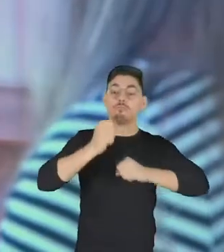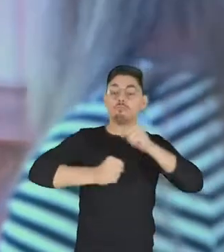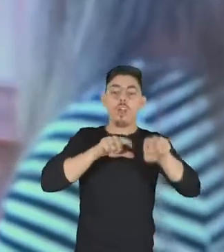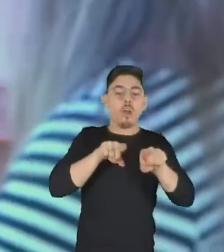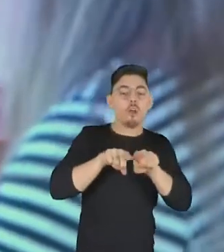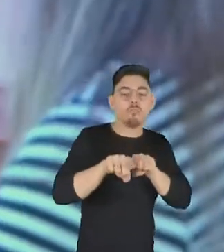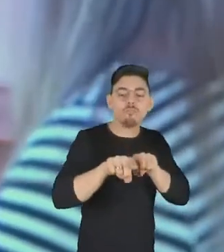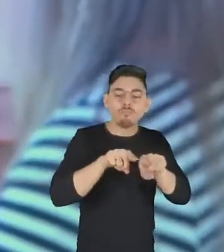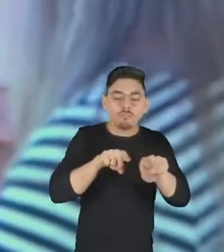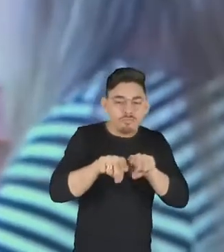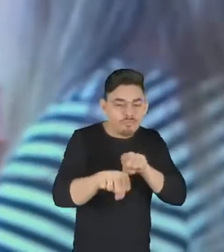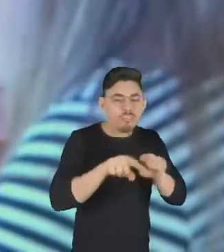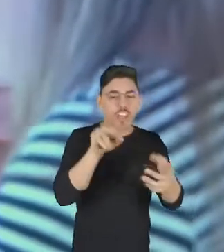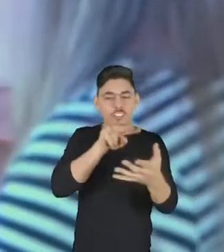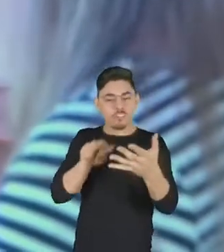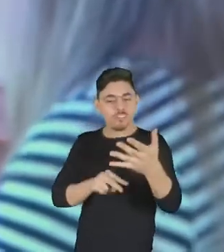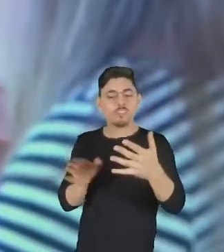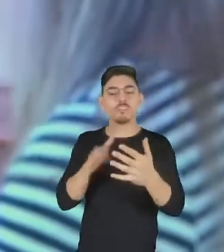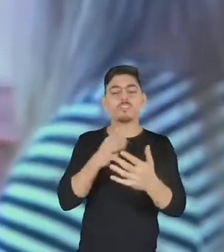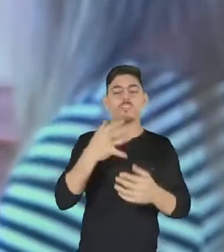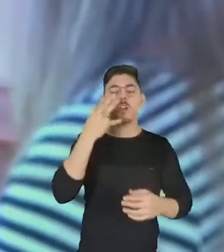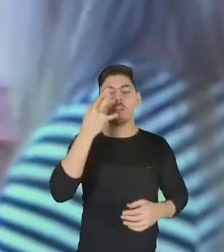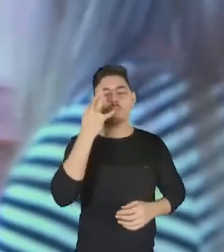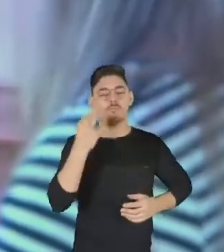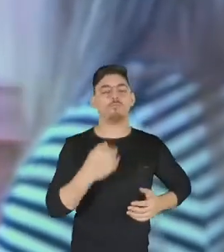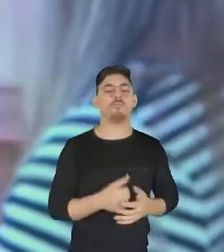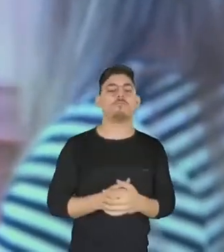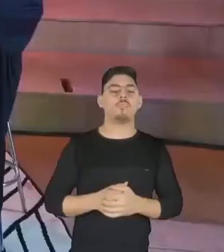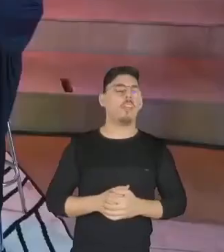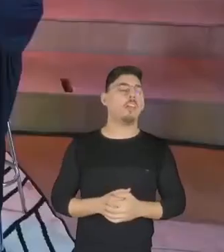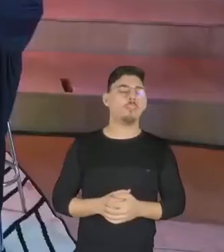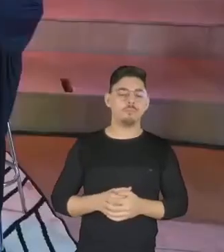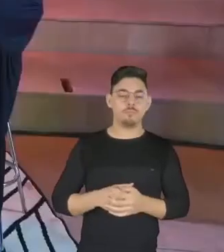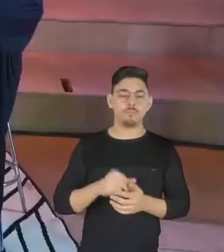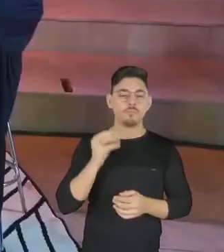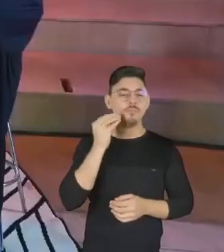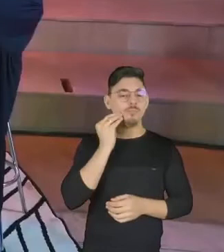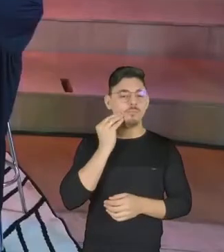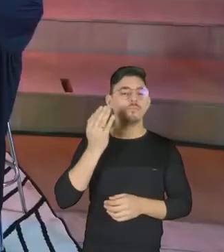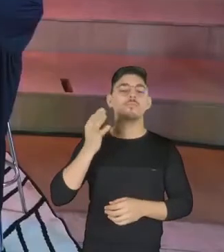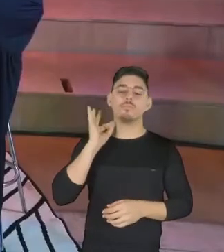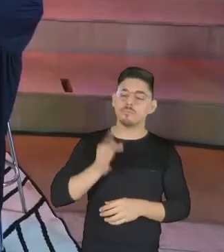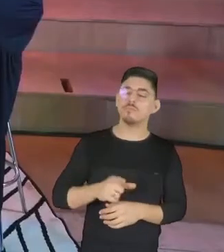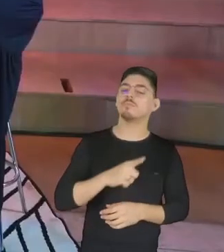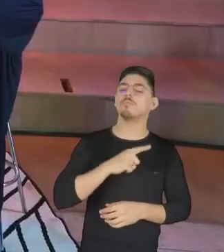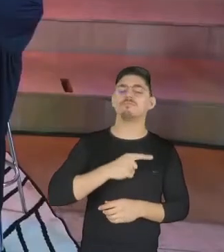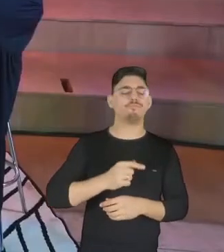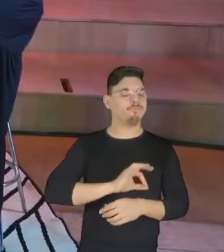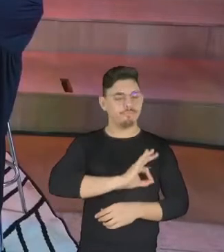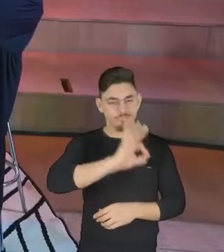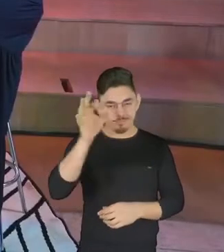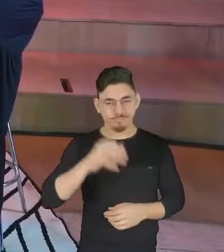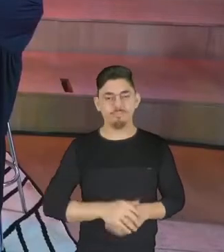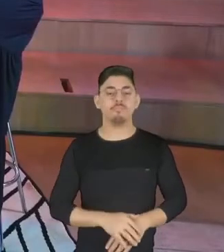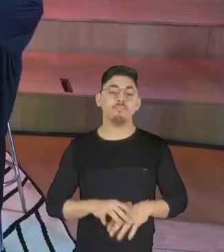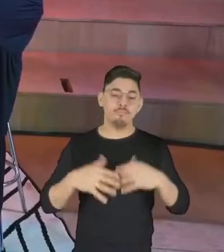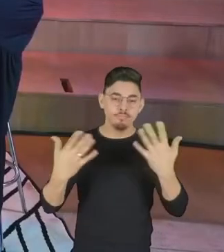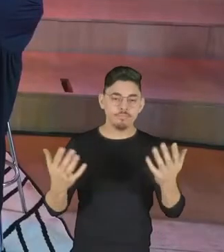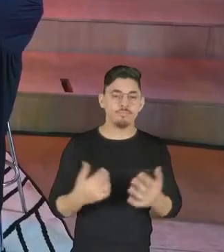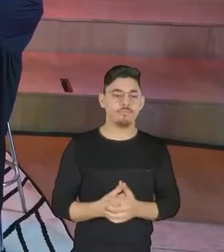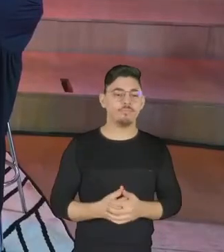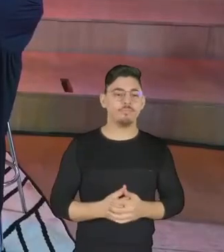né, online. A experiência que a gente teve ano passado foi muito bacana. Então, são algumas coisas que, mesmo que a gente